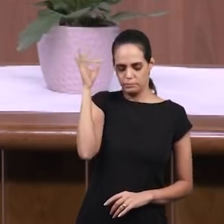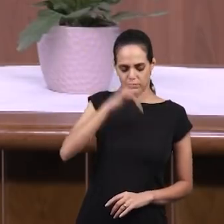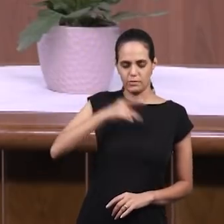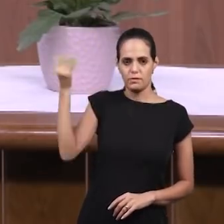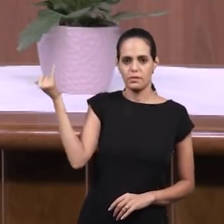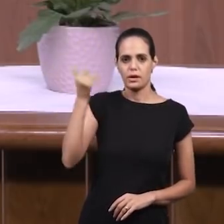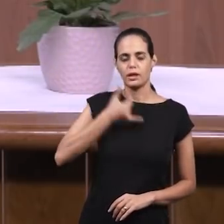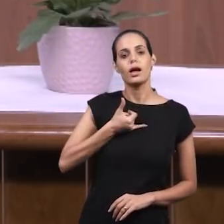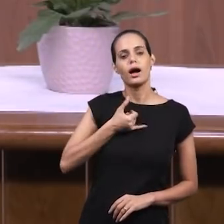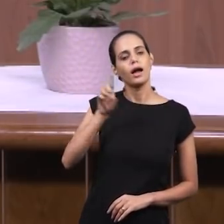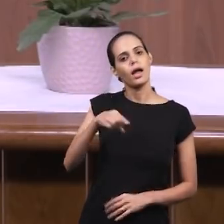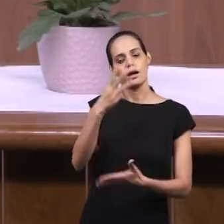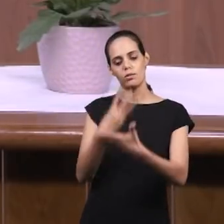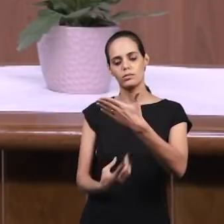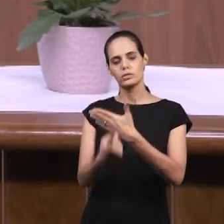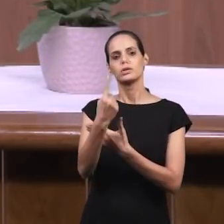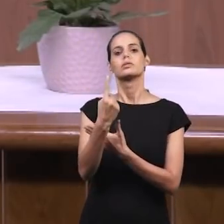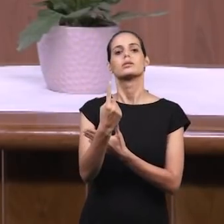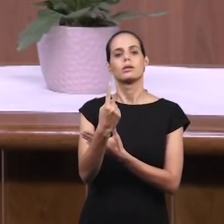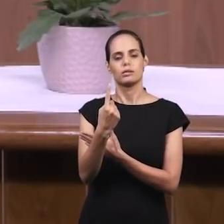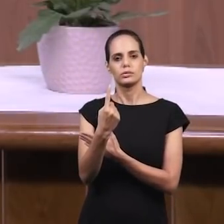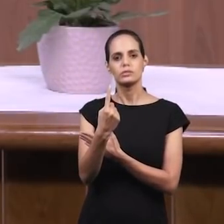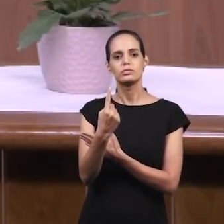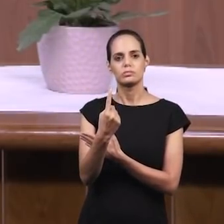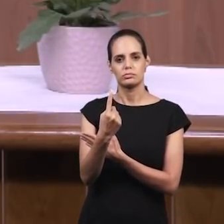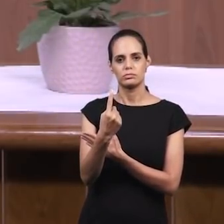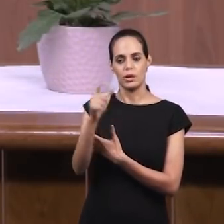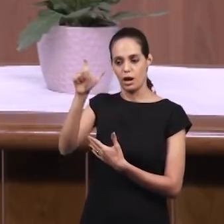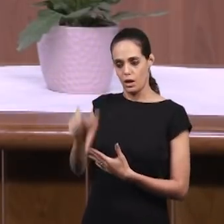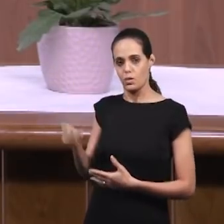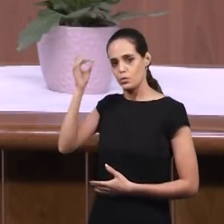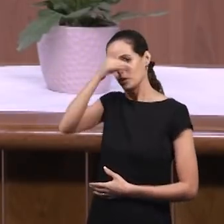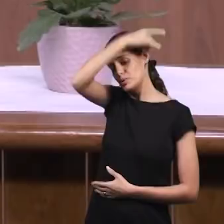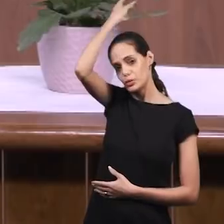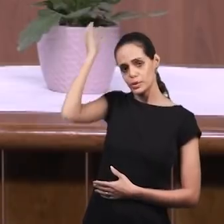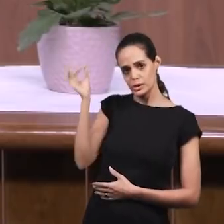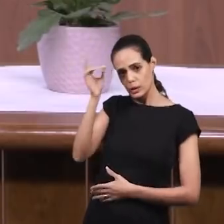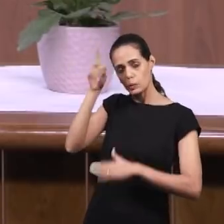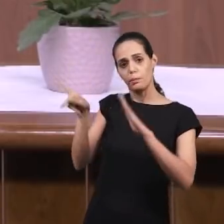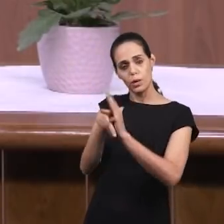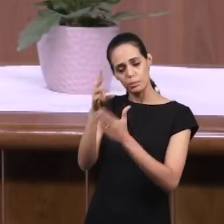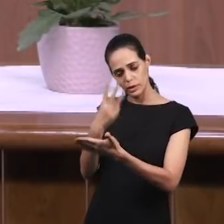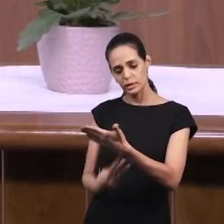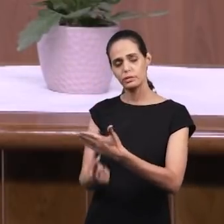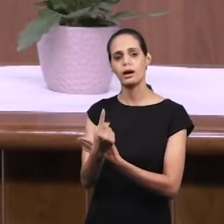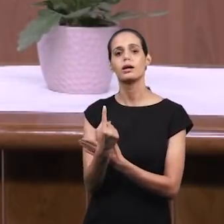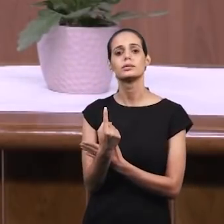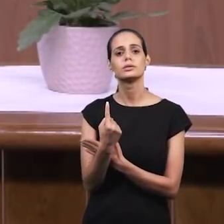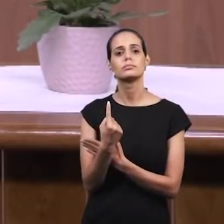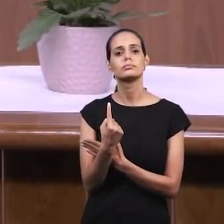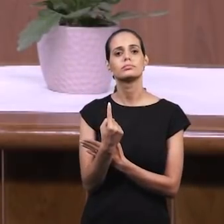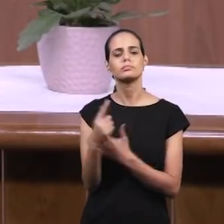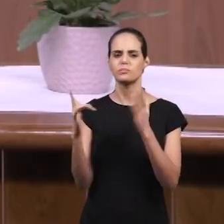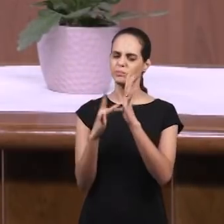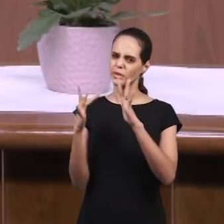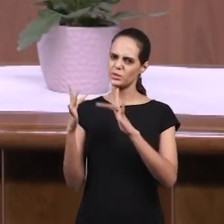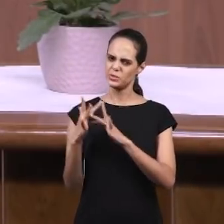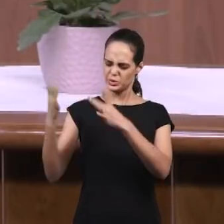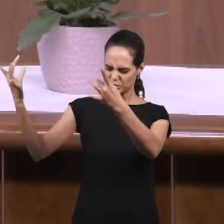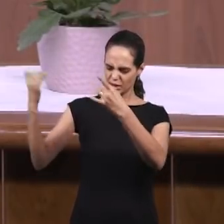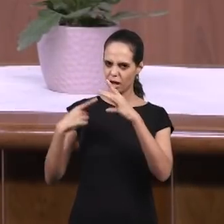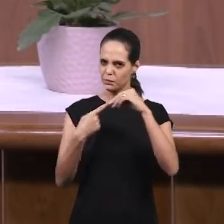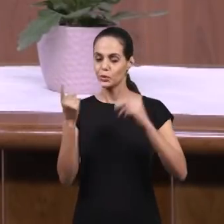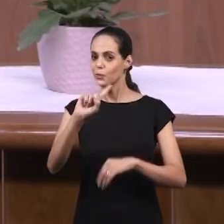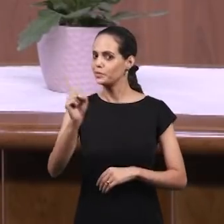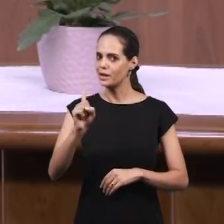falar com você. Ele é uma pessoa da Trindade. Ele está conosco. O Senhor Jesus não nos deixou órfãos, mas